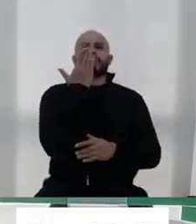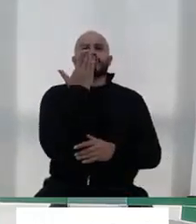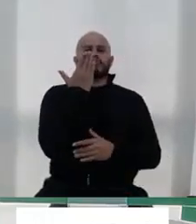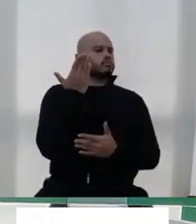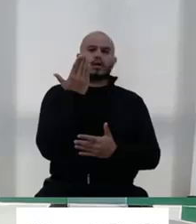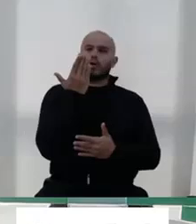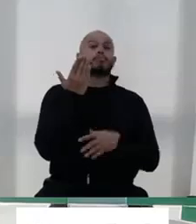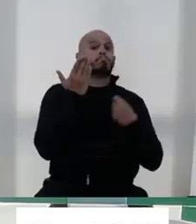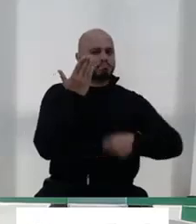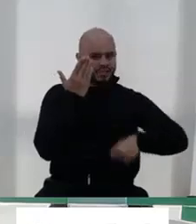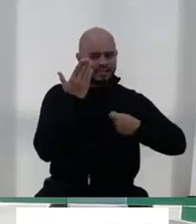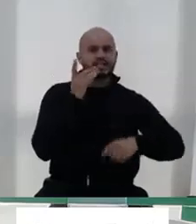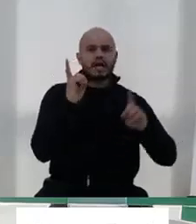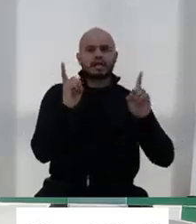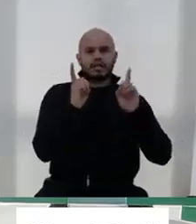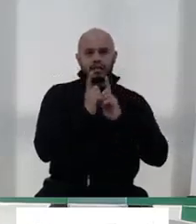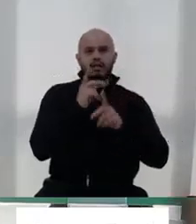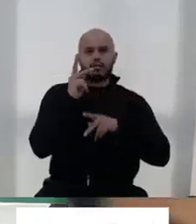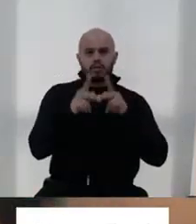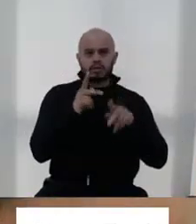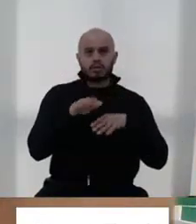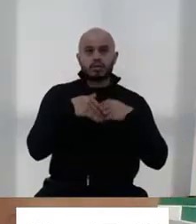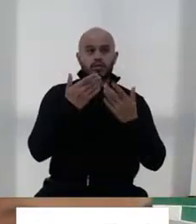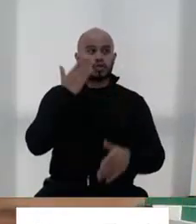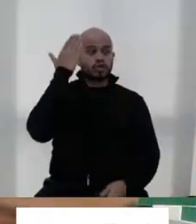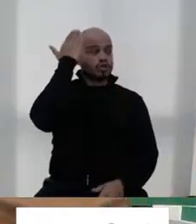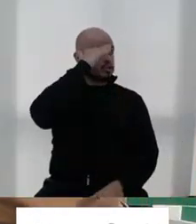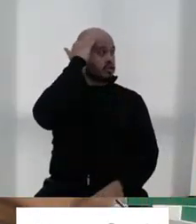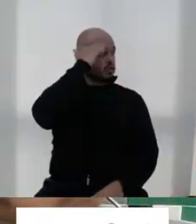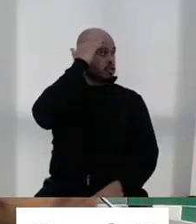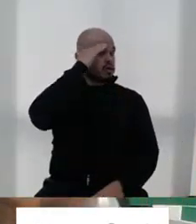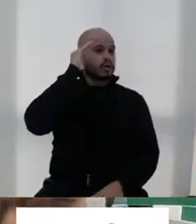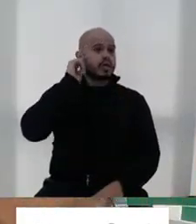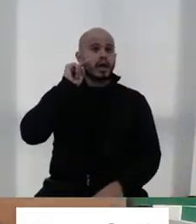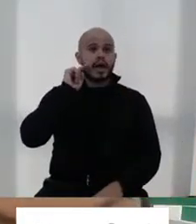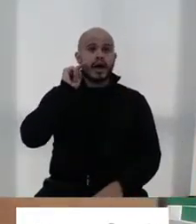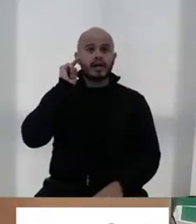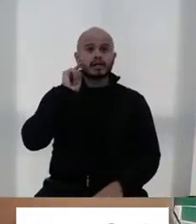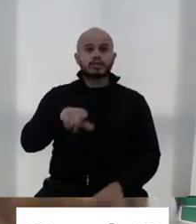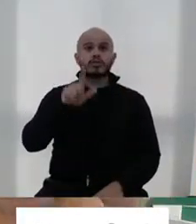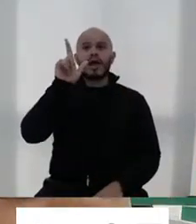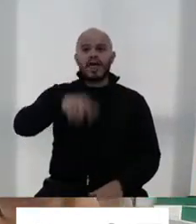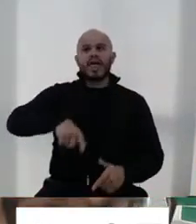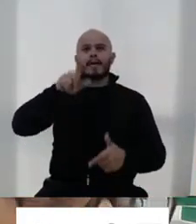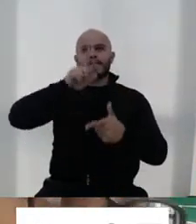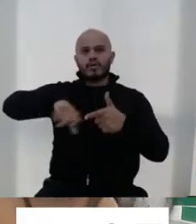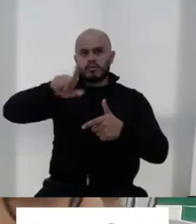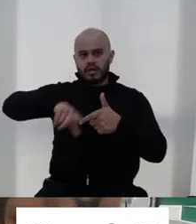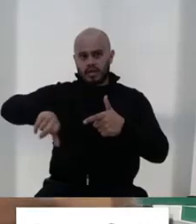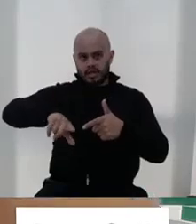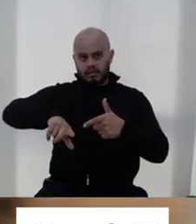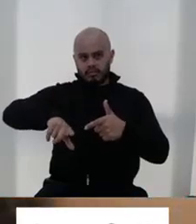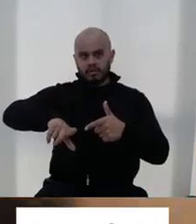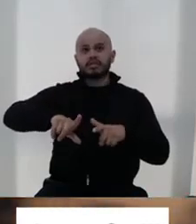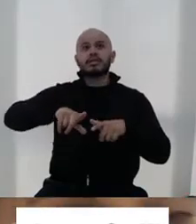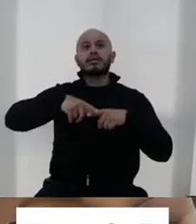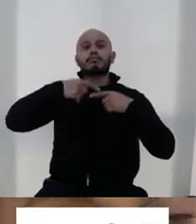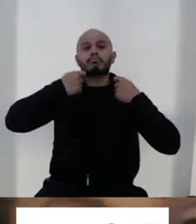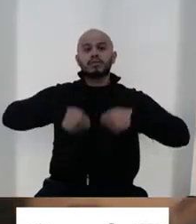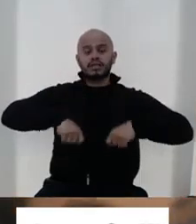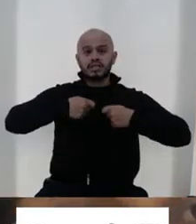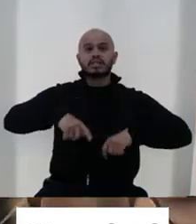para a população, ele precisa atender a população. Então, entendemos que isso realmente problemático e que